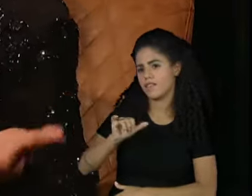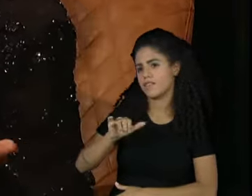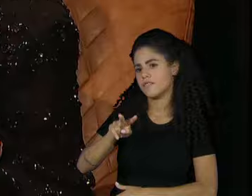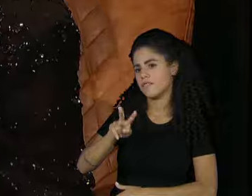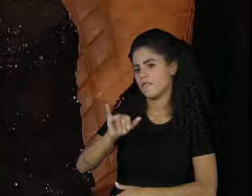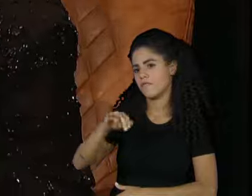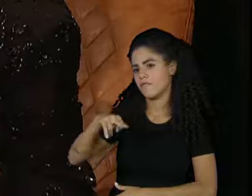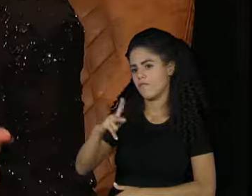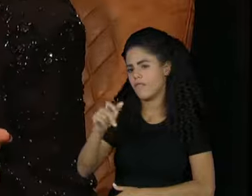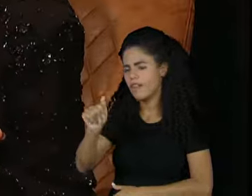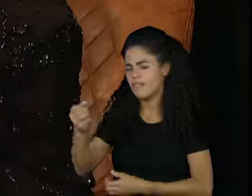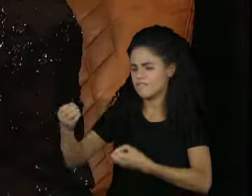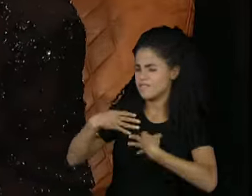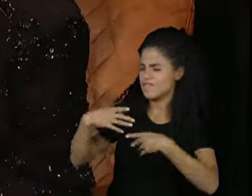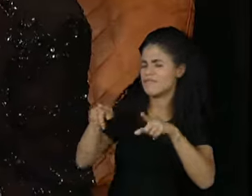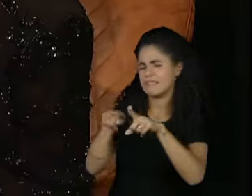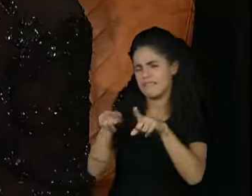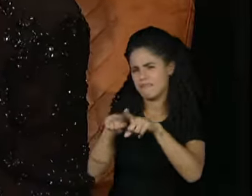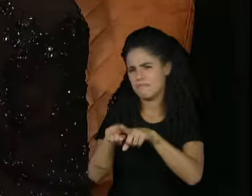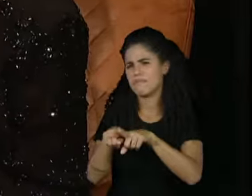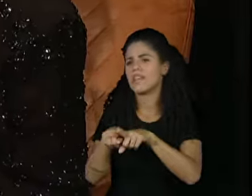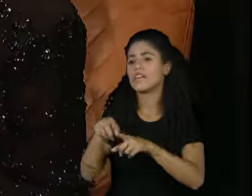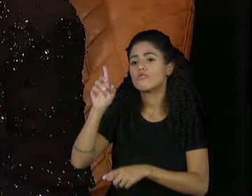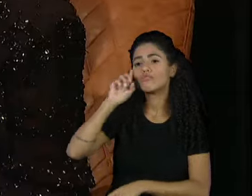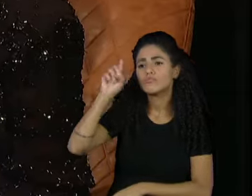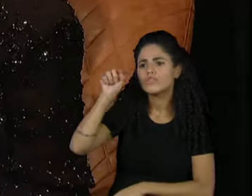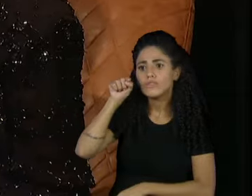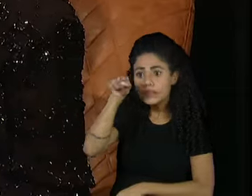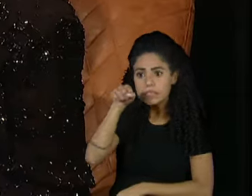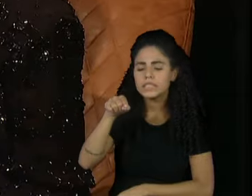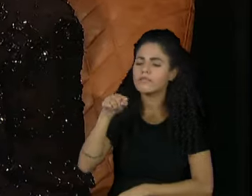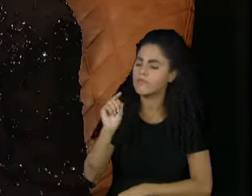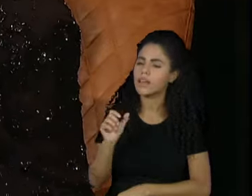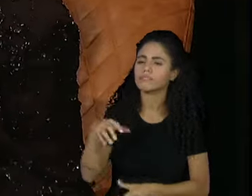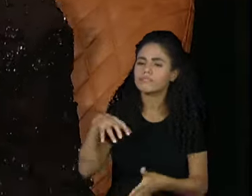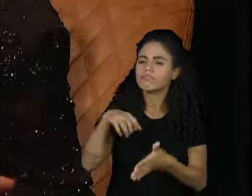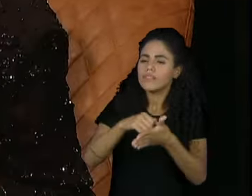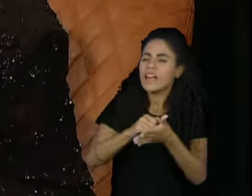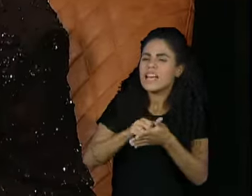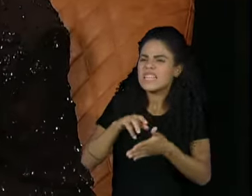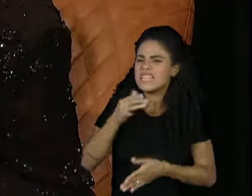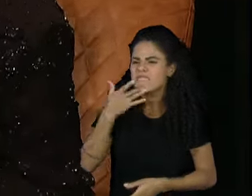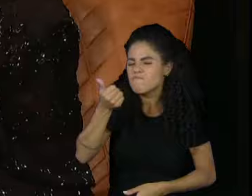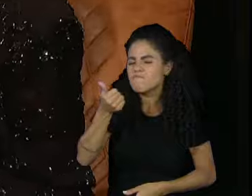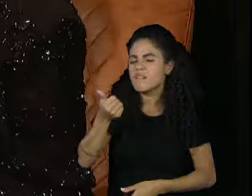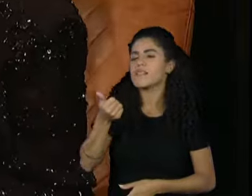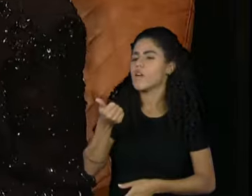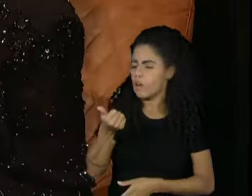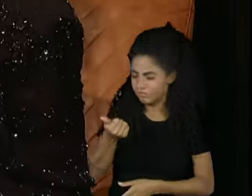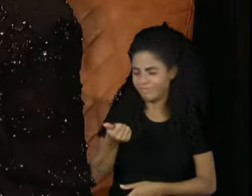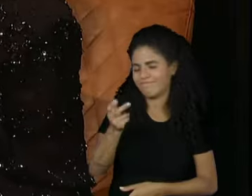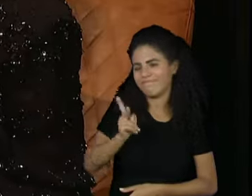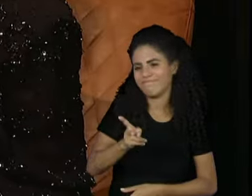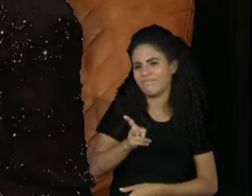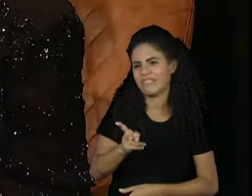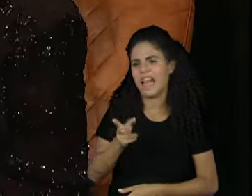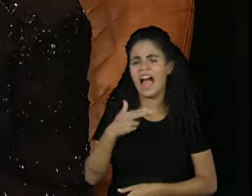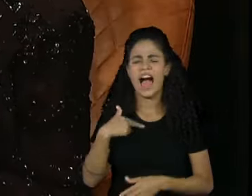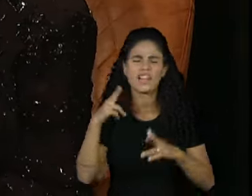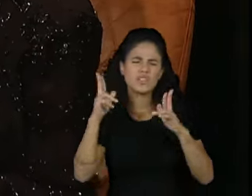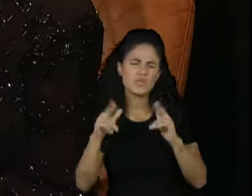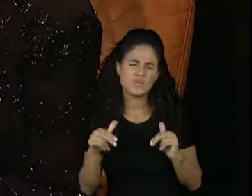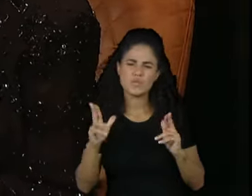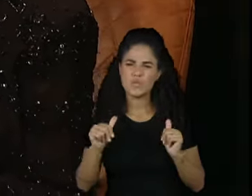fica com inveja que um dia você vai gravar um disco do Tom igual ou melhor. Eu falei, nunca melhor. E